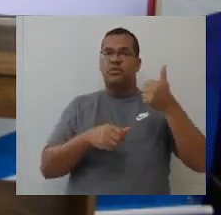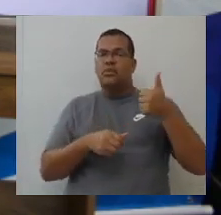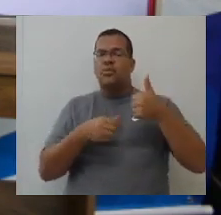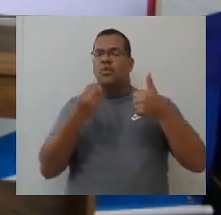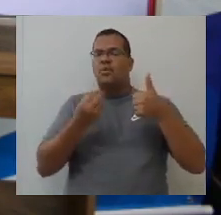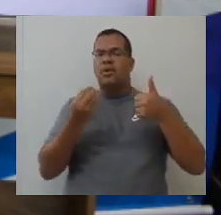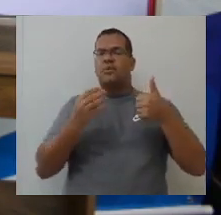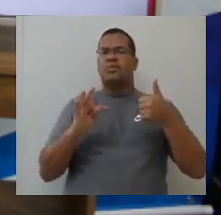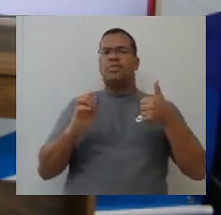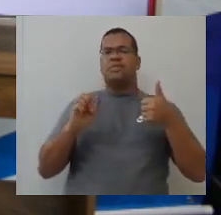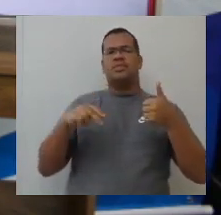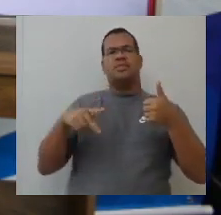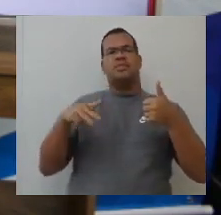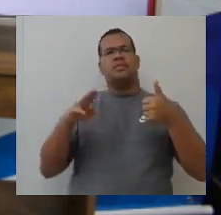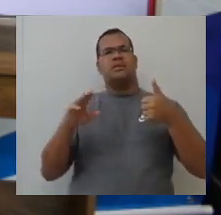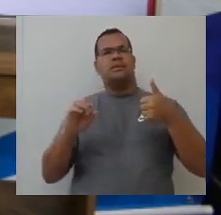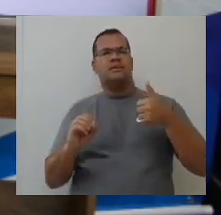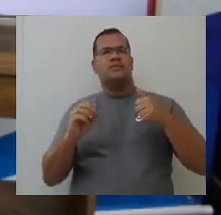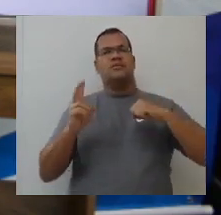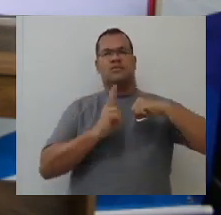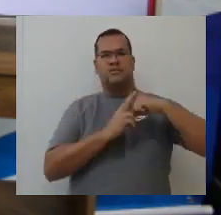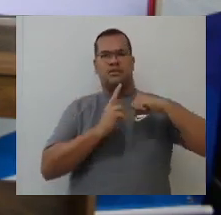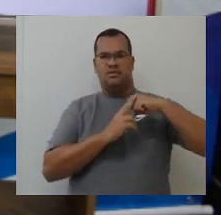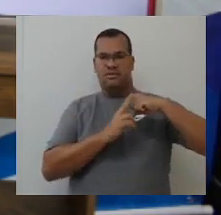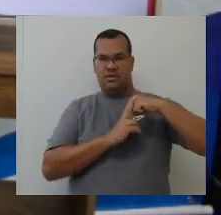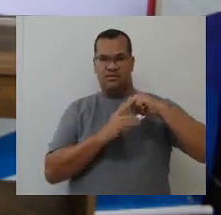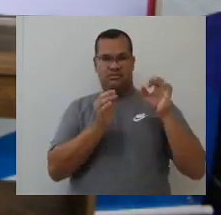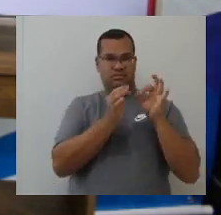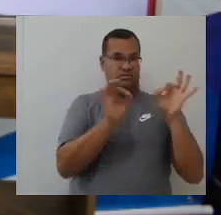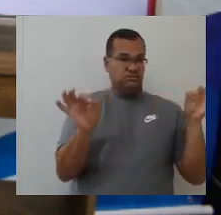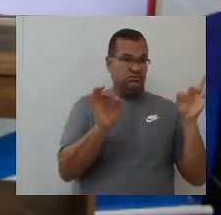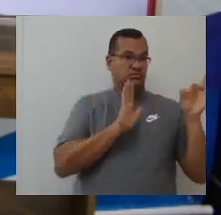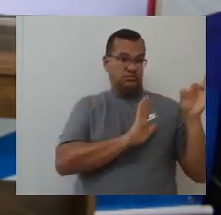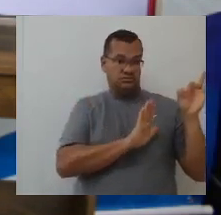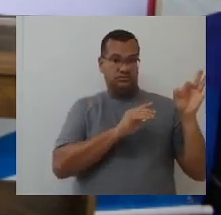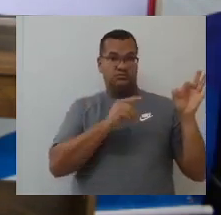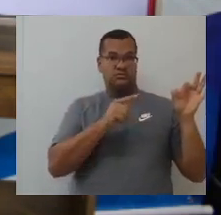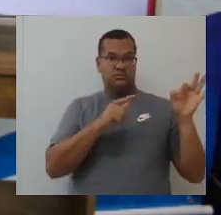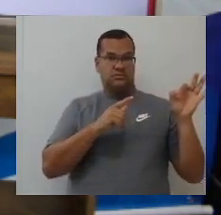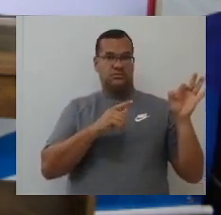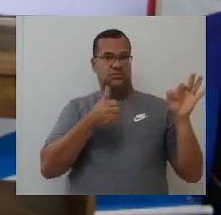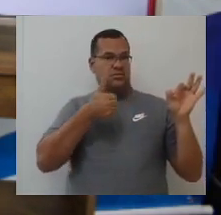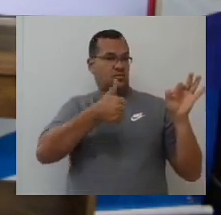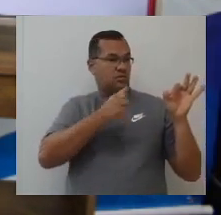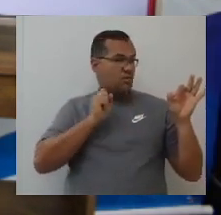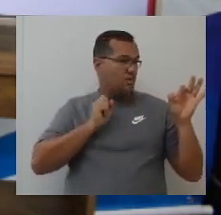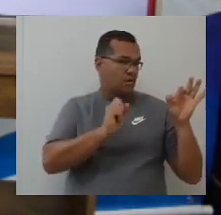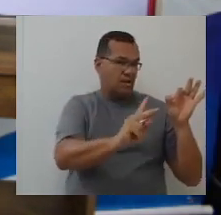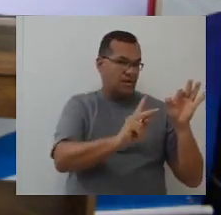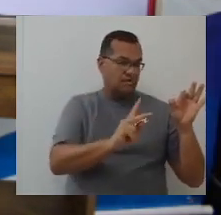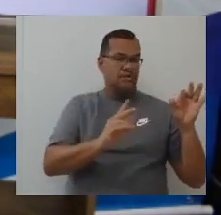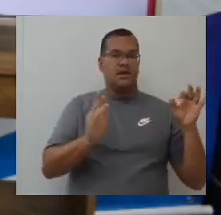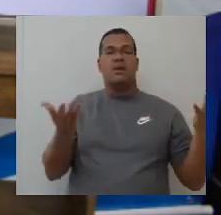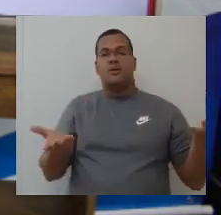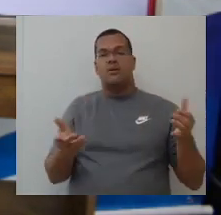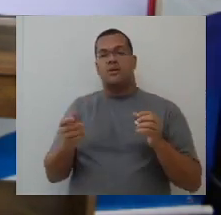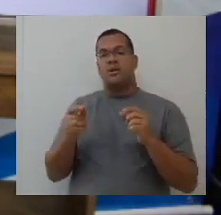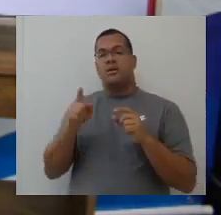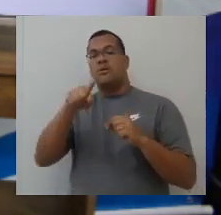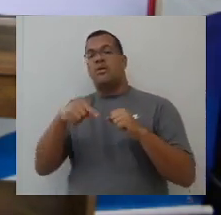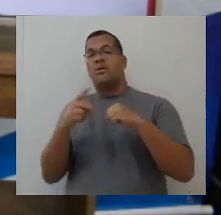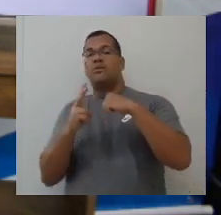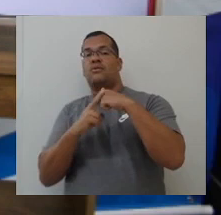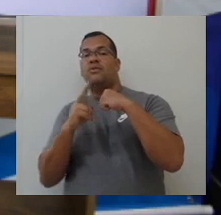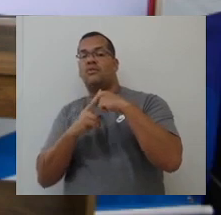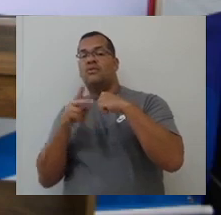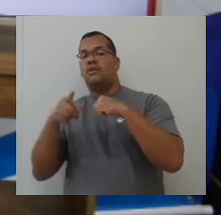da tua oração anterior. Identificou o tempo verbal? Massa! Agora, qual é o verbo auxiliar desse tempo